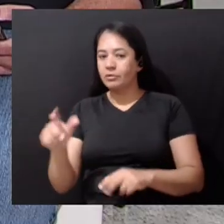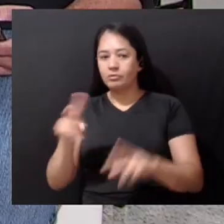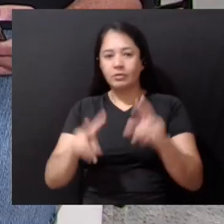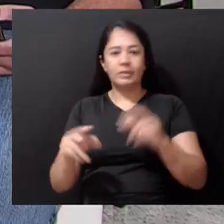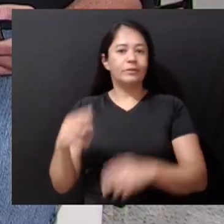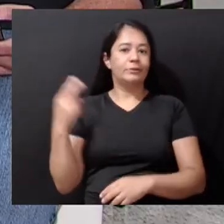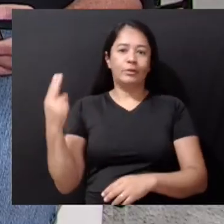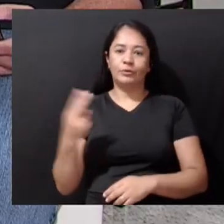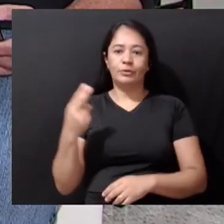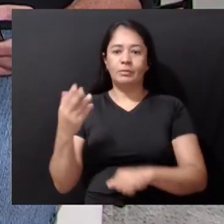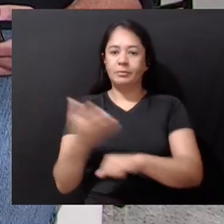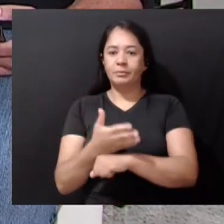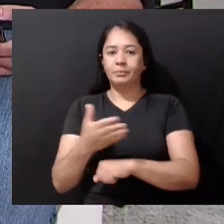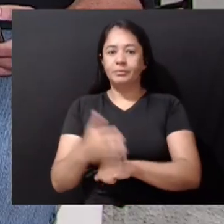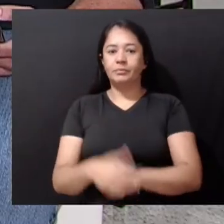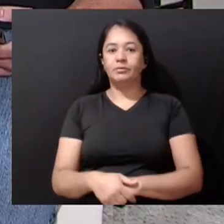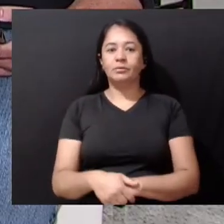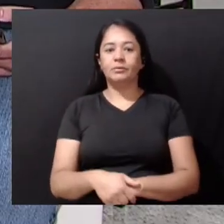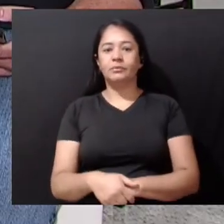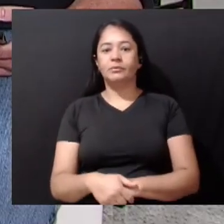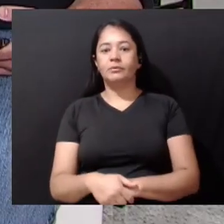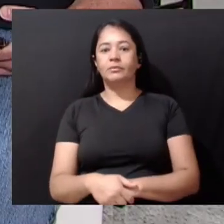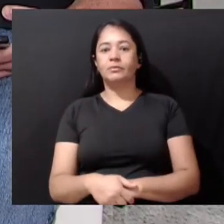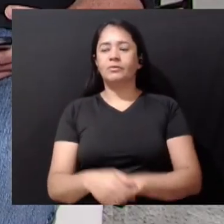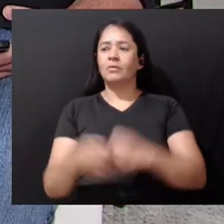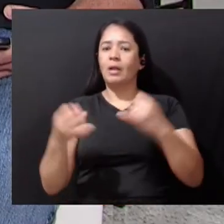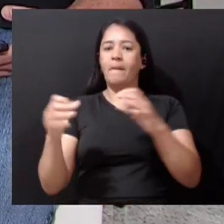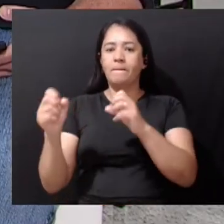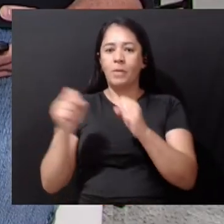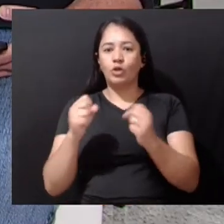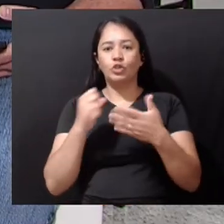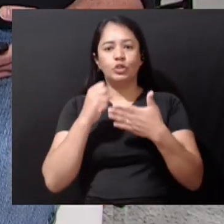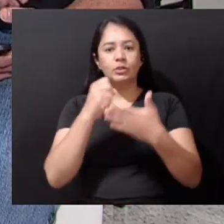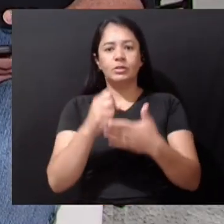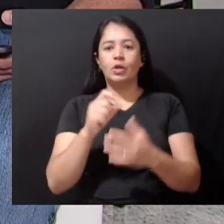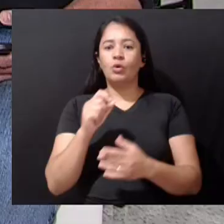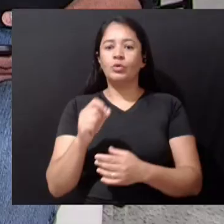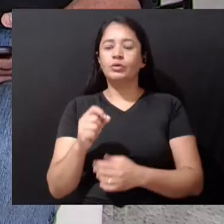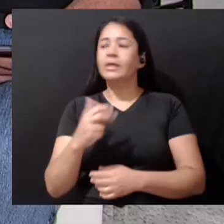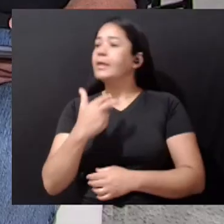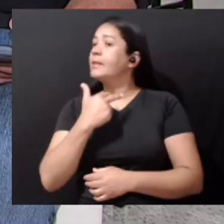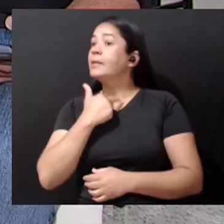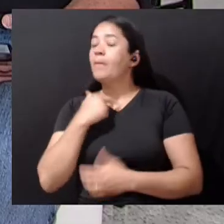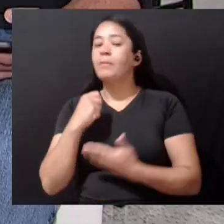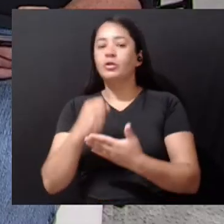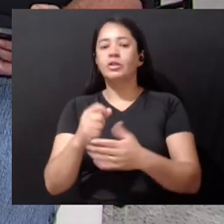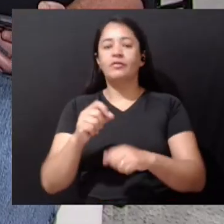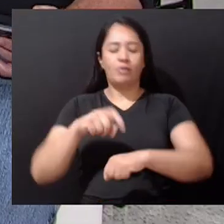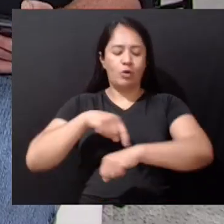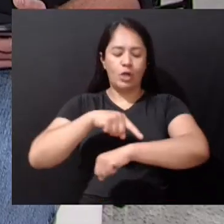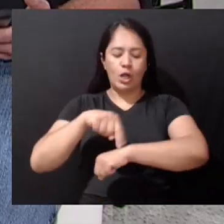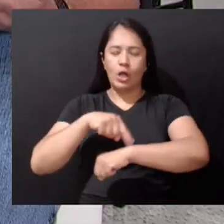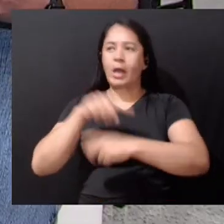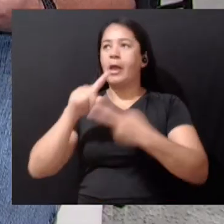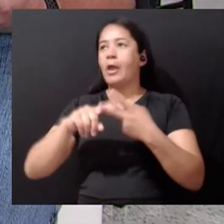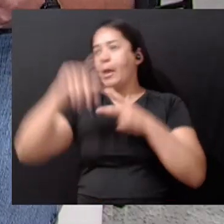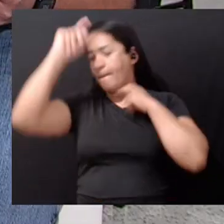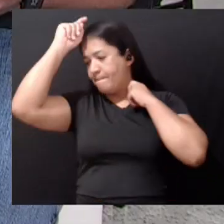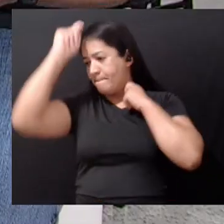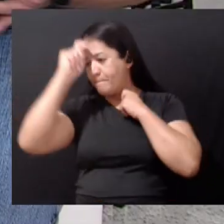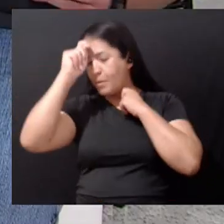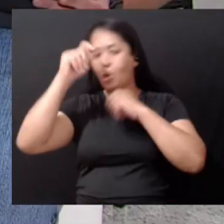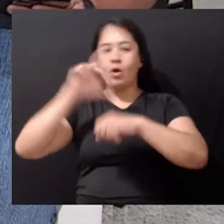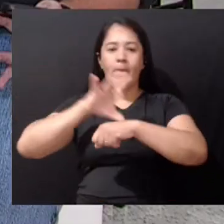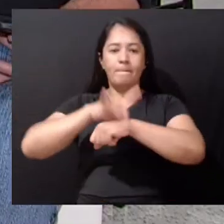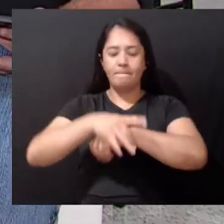com nada. Você falou daqui que eles podem levar, né? O que eles não podem levar? Relógio, boné, pulseira,